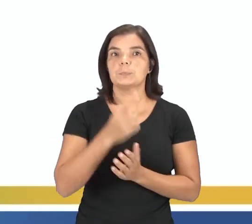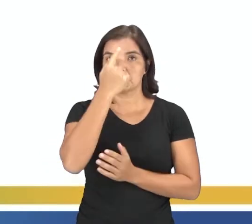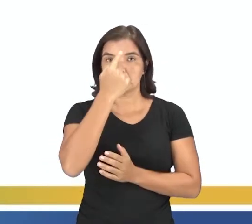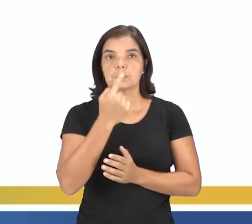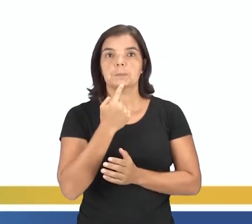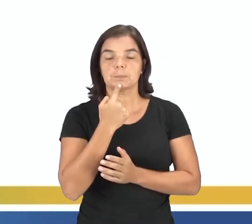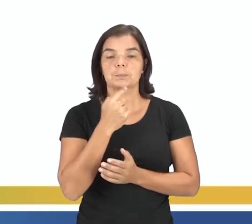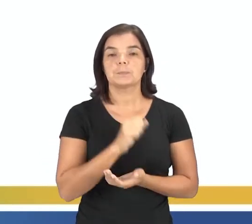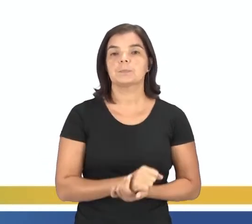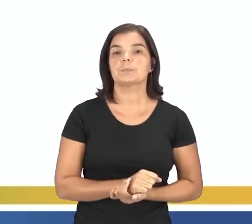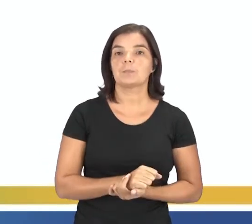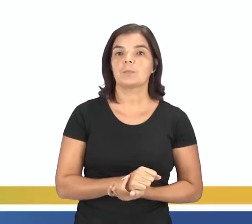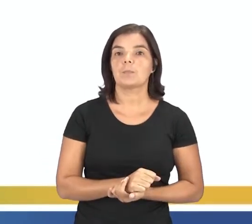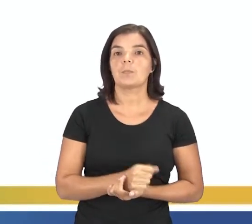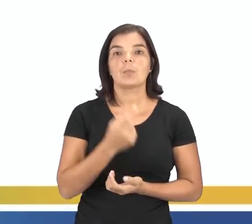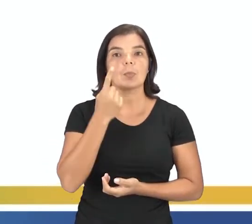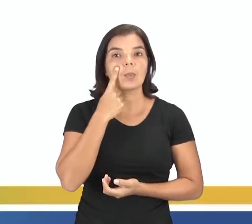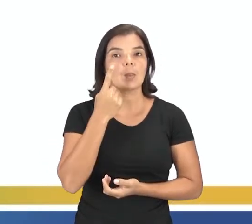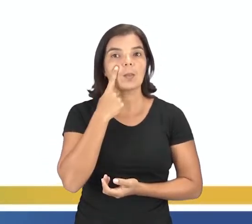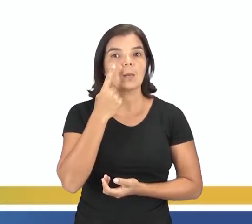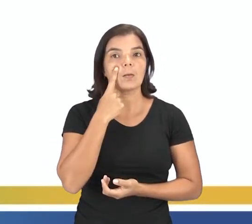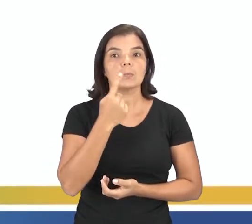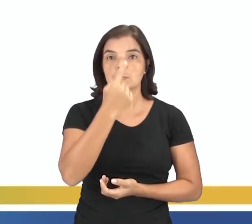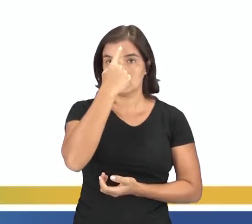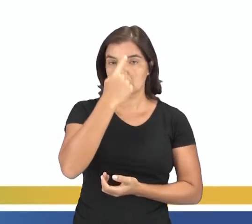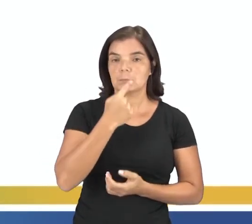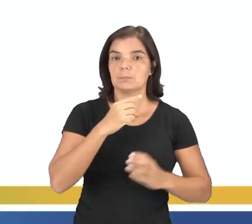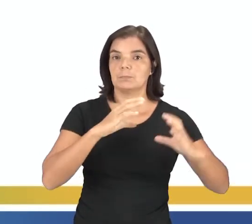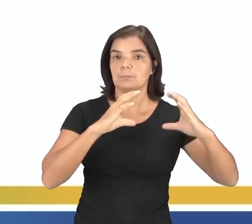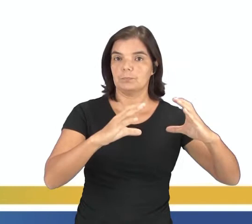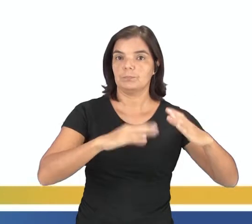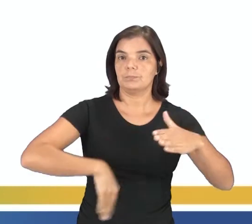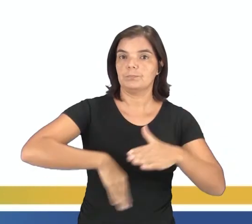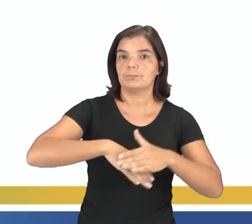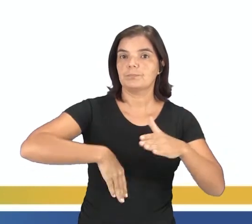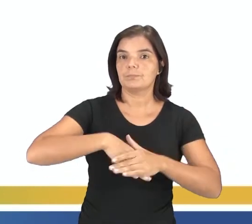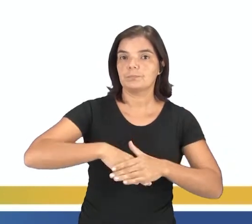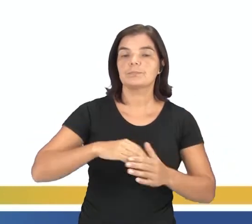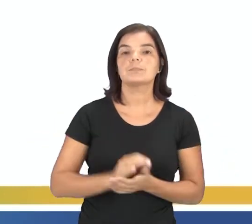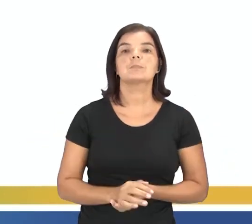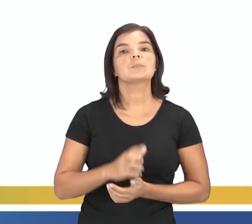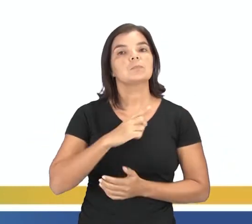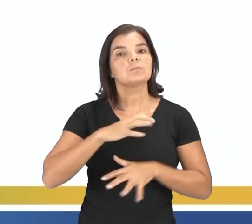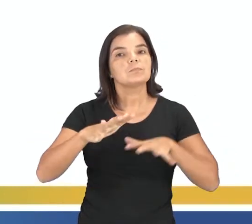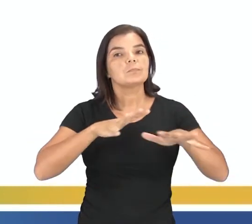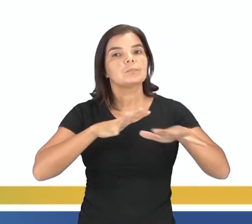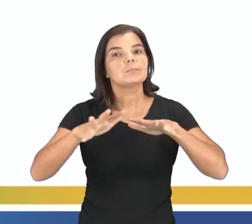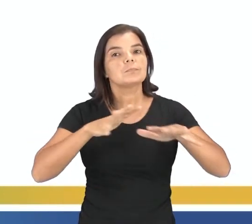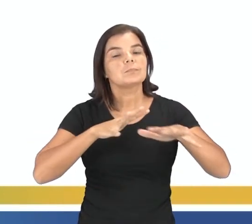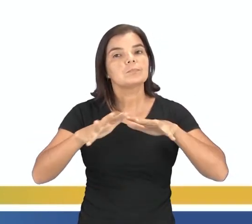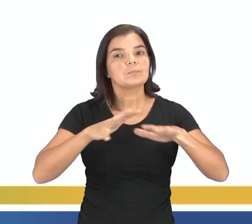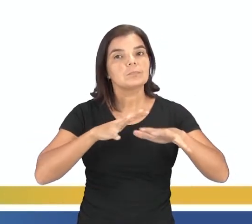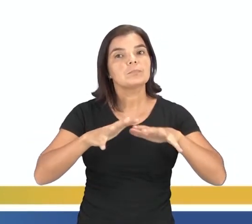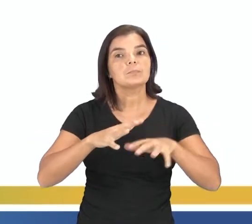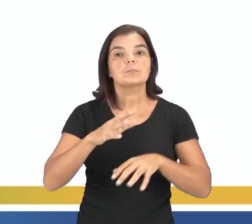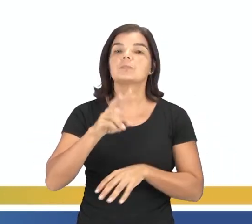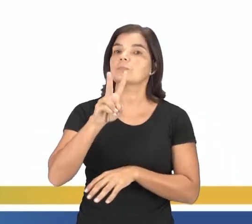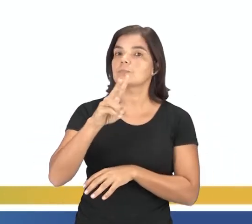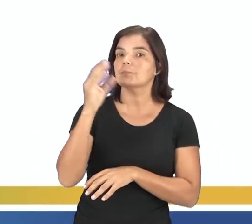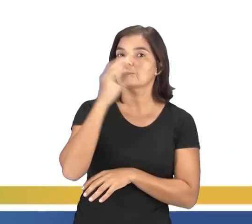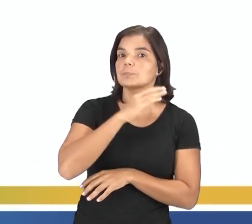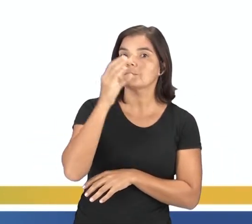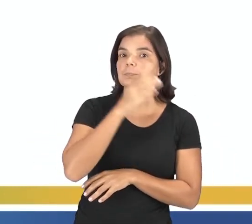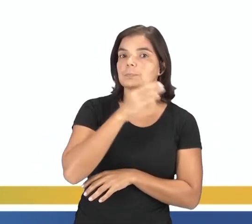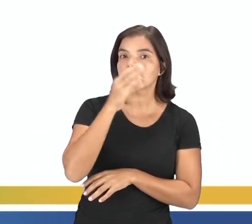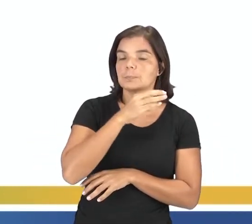Conforme a figura. Observe na figura que você tem uma bola de futebol e ela está se movimentando com uma determinada velocidade para a